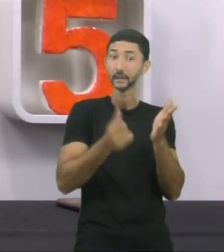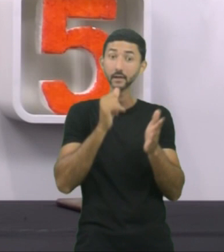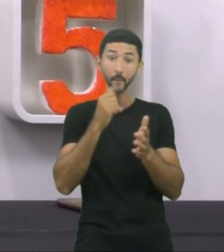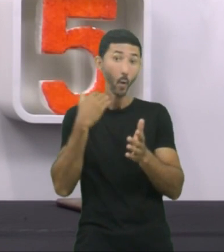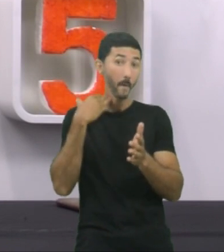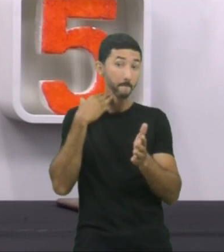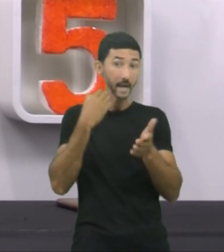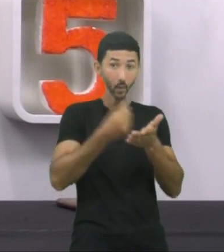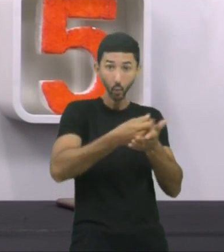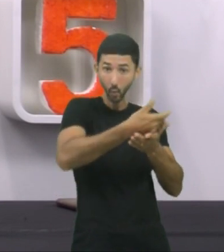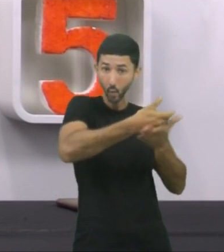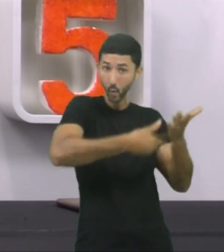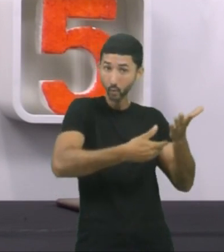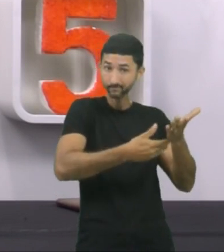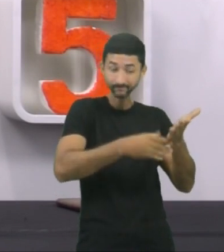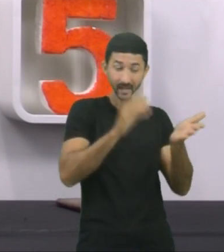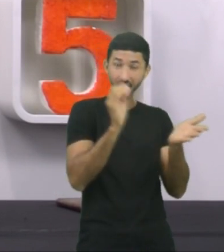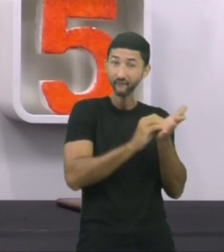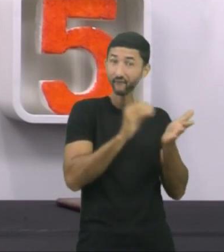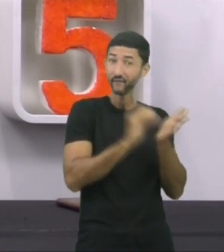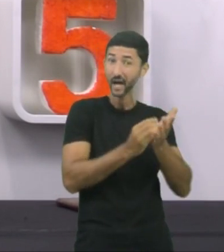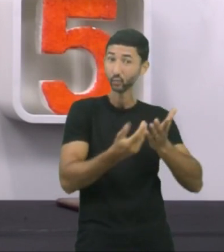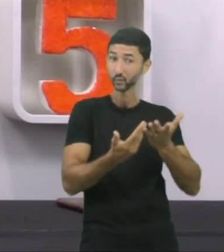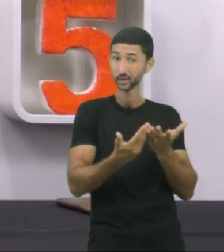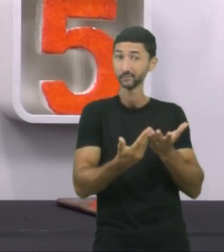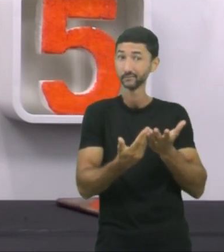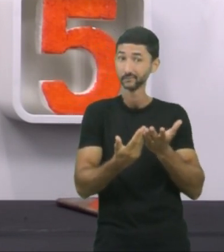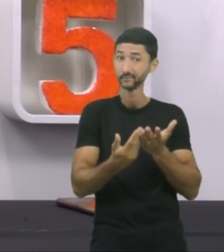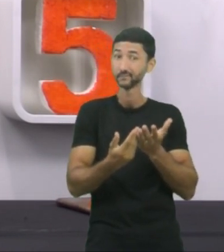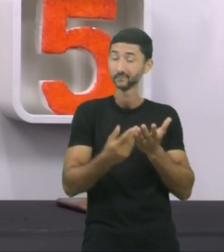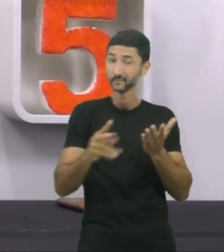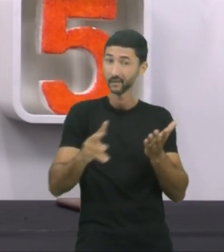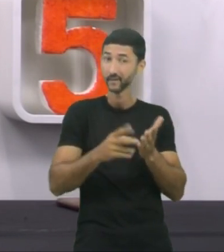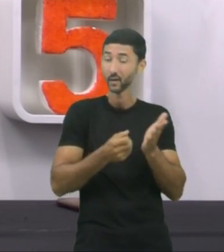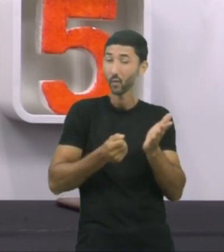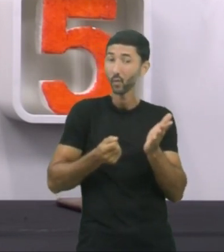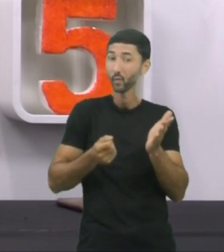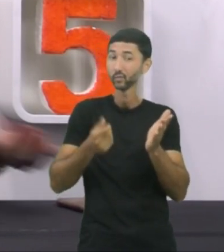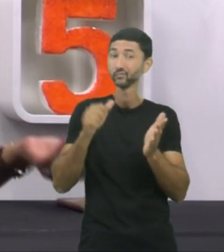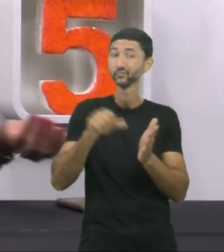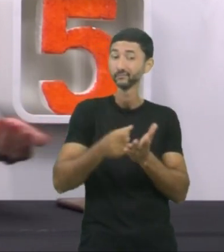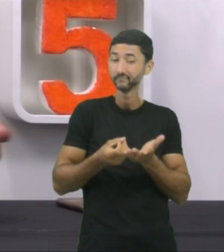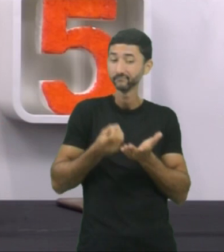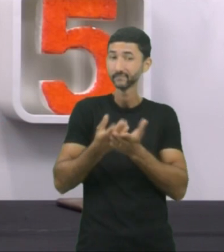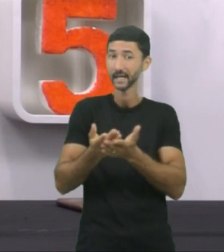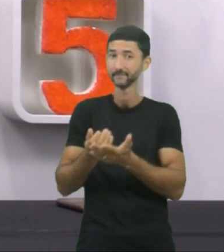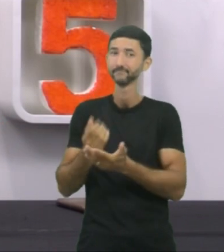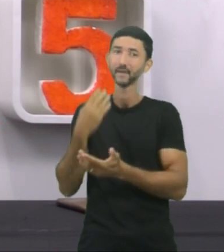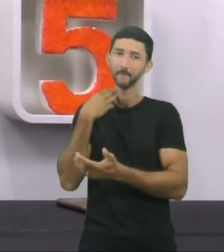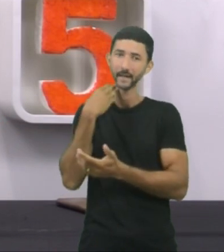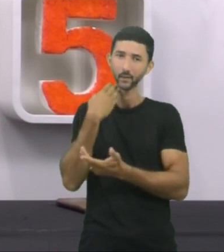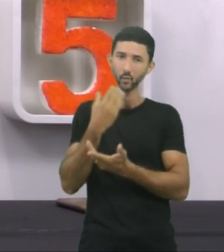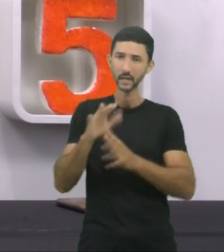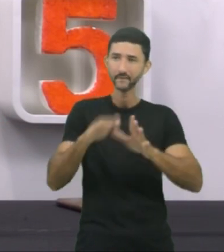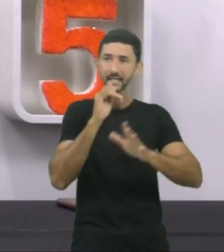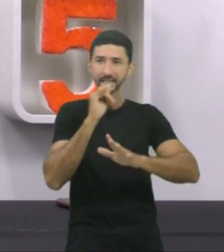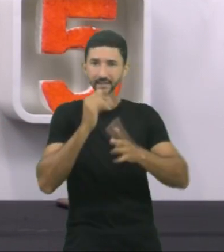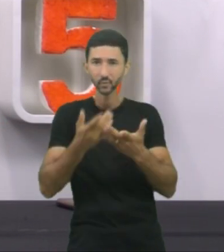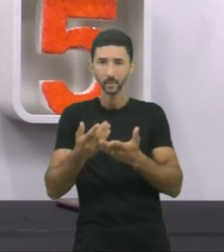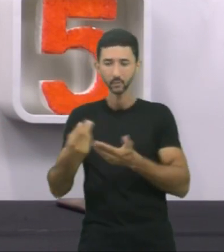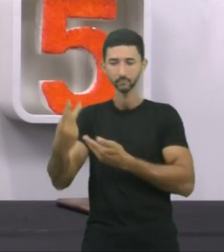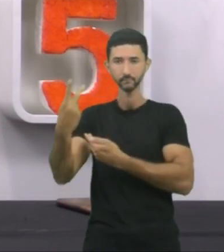conta está com déficit. Ou seja, a tua conta está com um valor devendo para o banco. Às vezes o banco